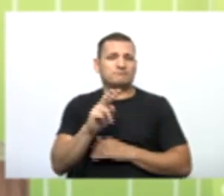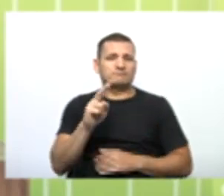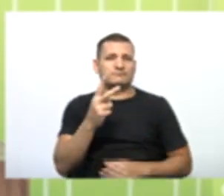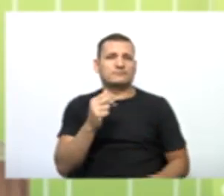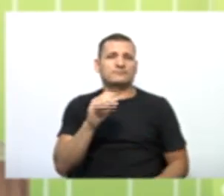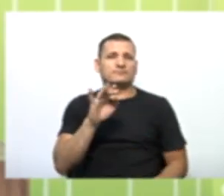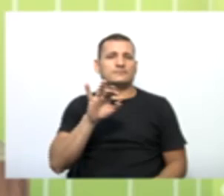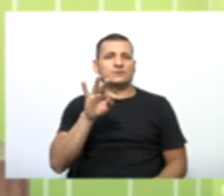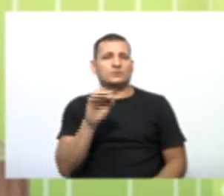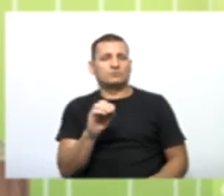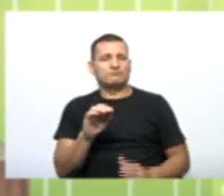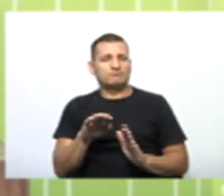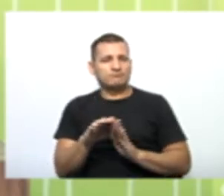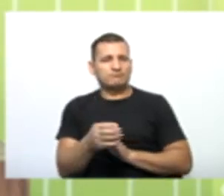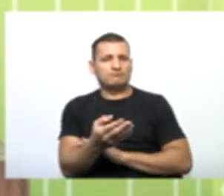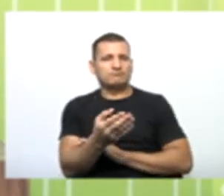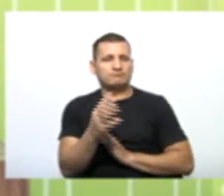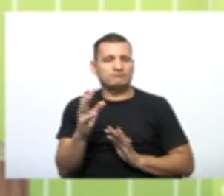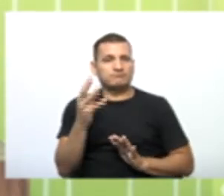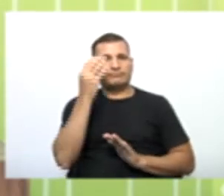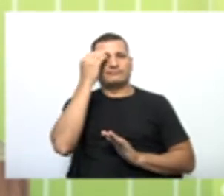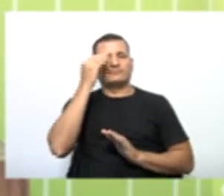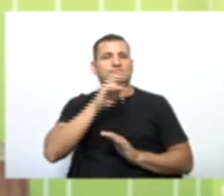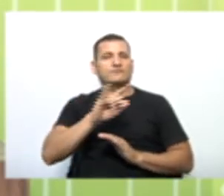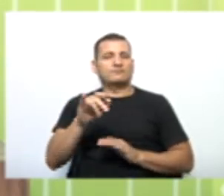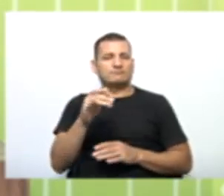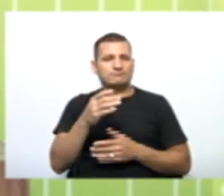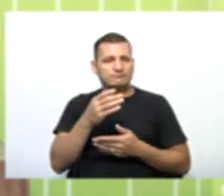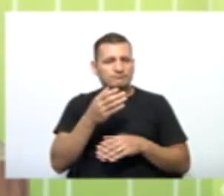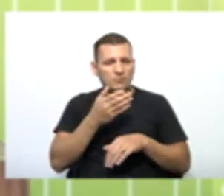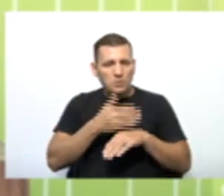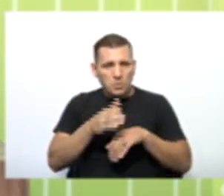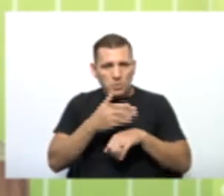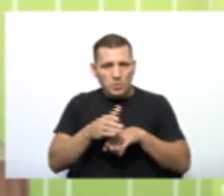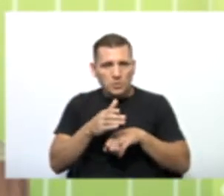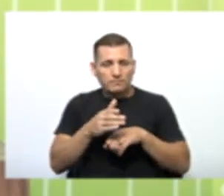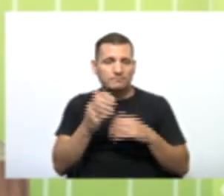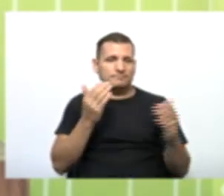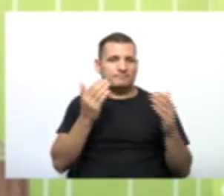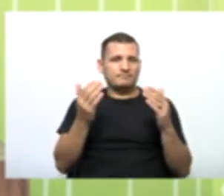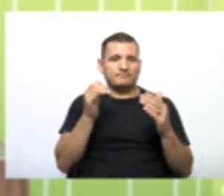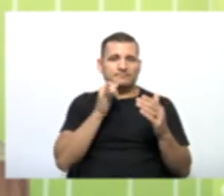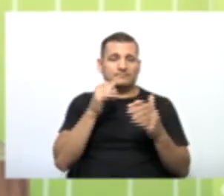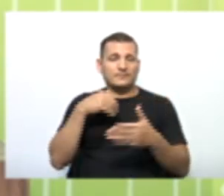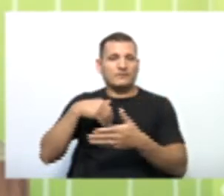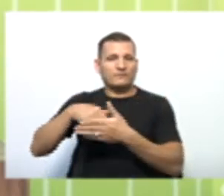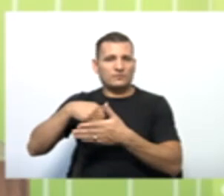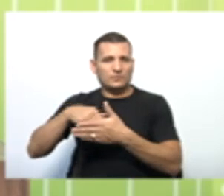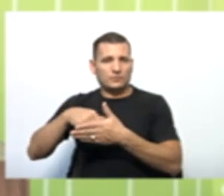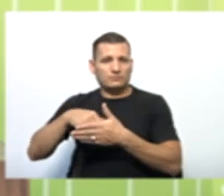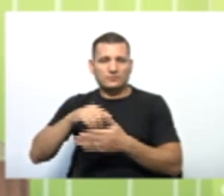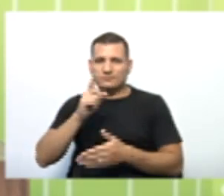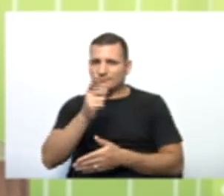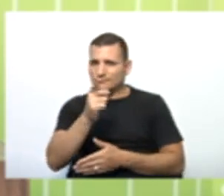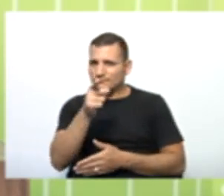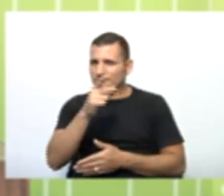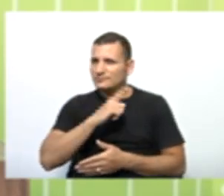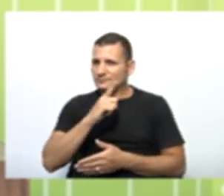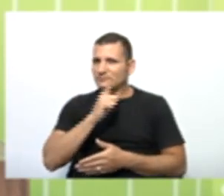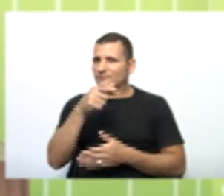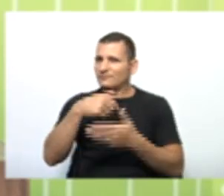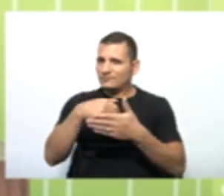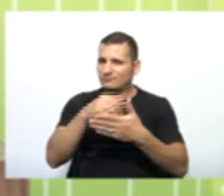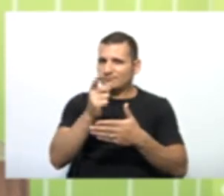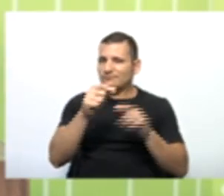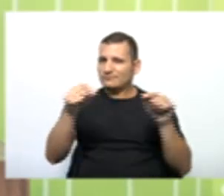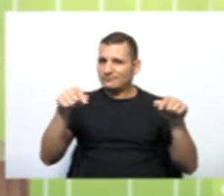seja, você vai praticar essa virtude. Eu gosto de dar o exemplo do jogador de futebol. Aposto que nessa sala aí tem algum bom jogador de futebol, não